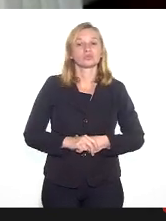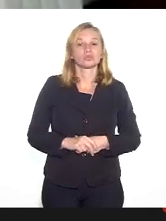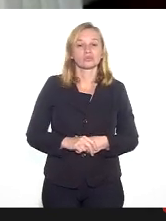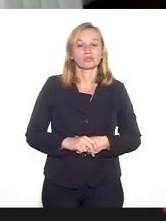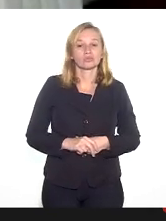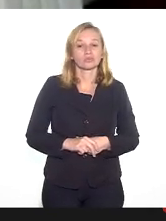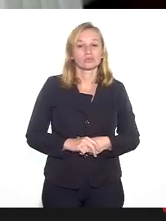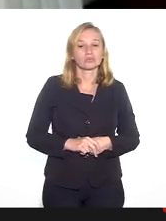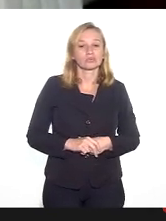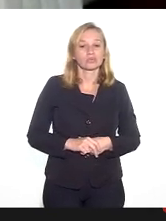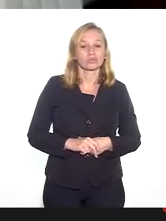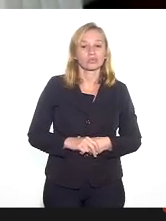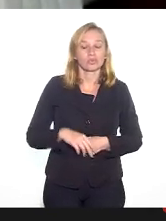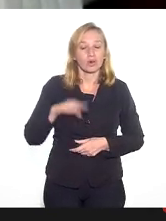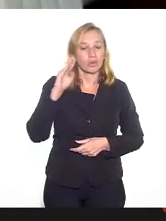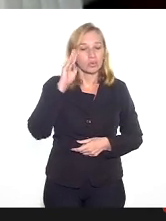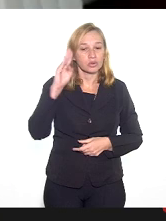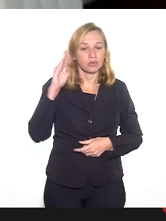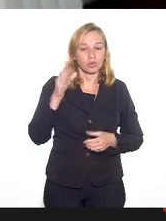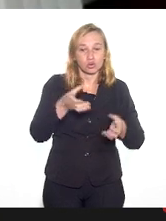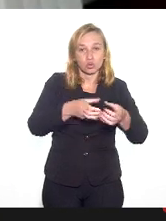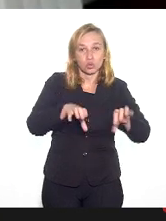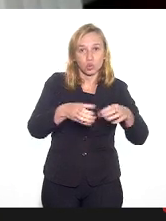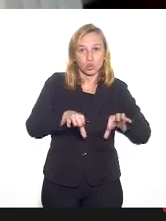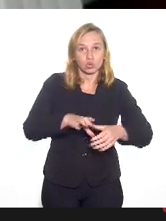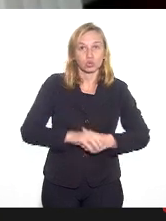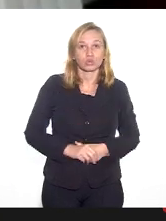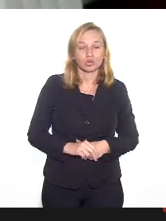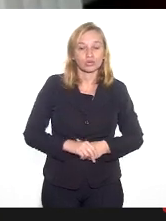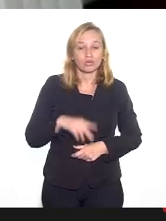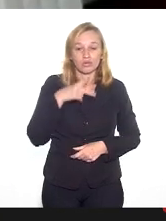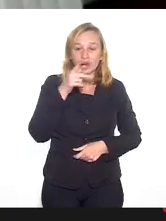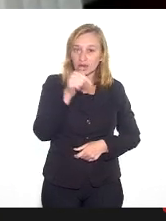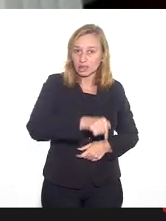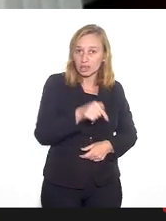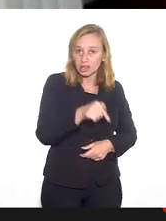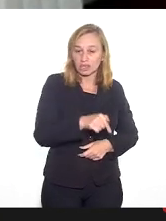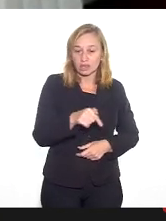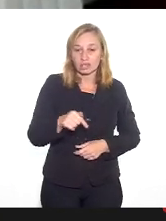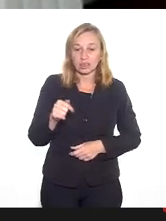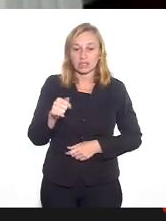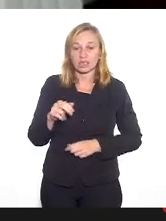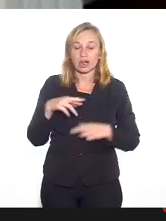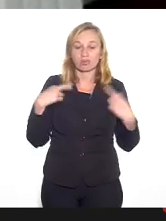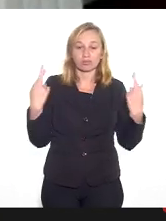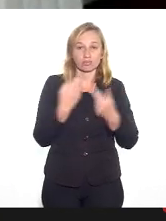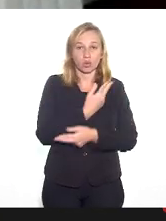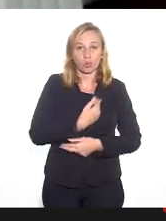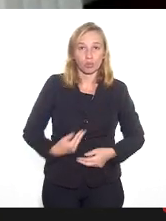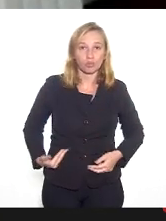aspecto específico dos concursos tratados aqui nessa audiência pública,